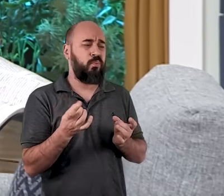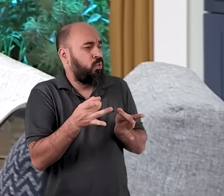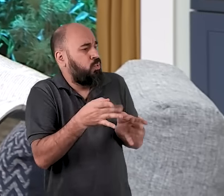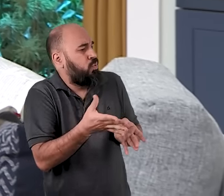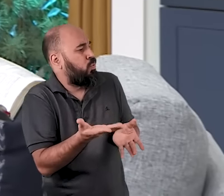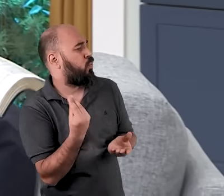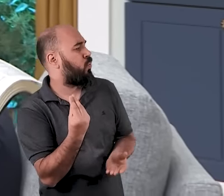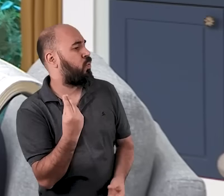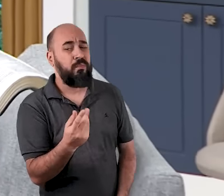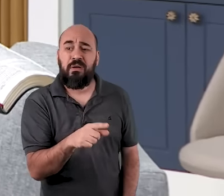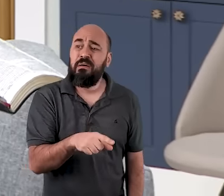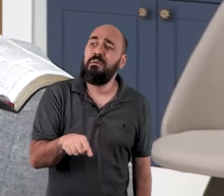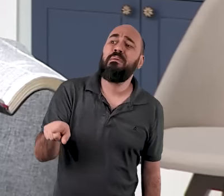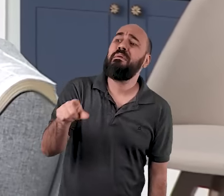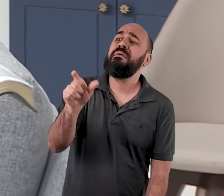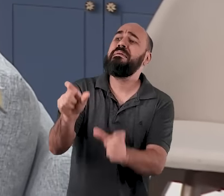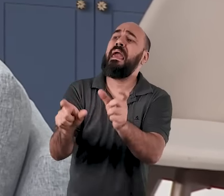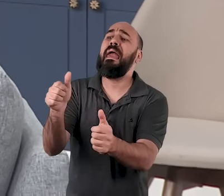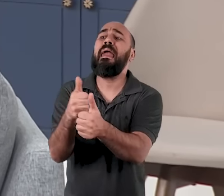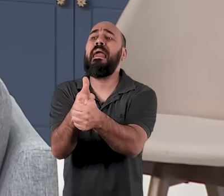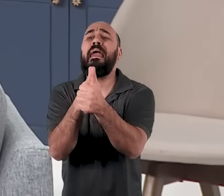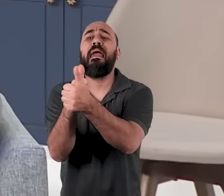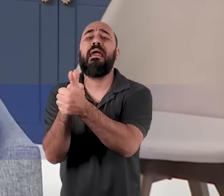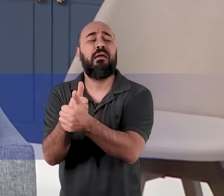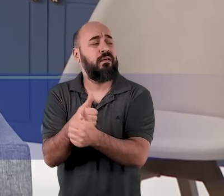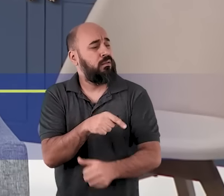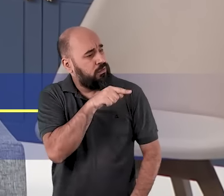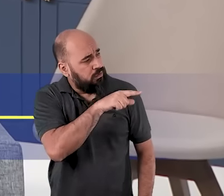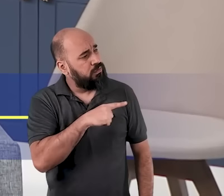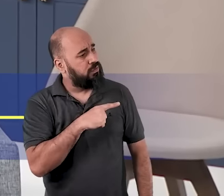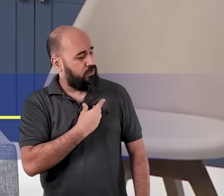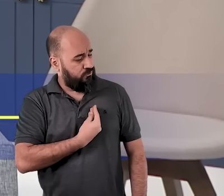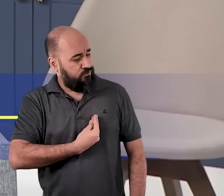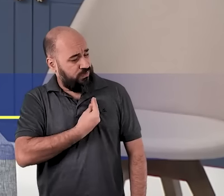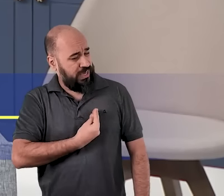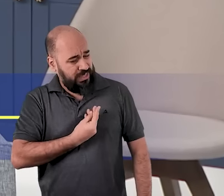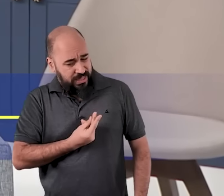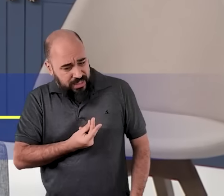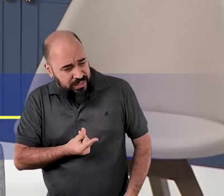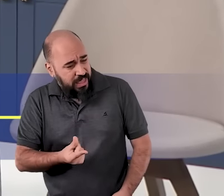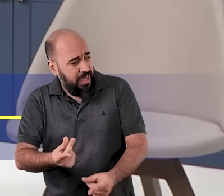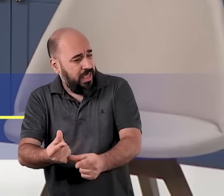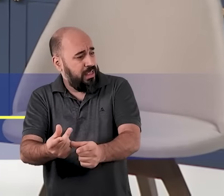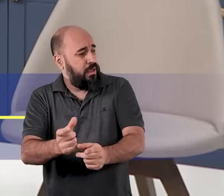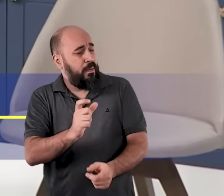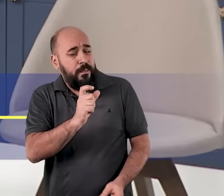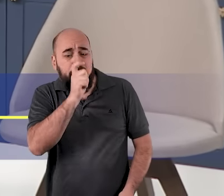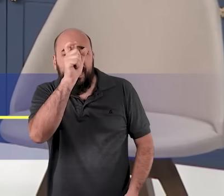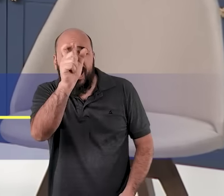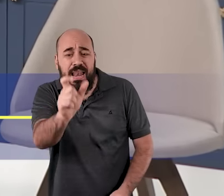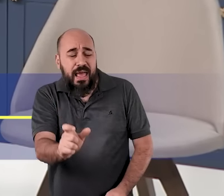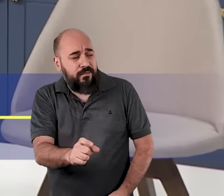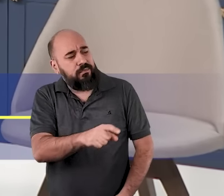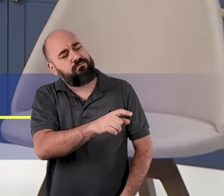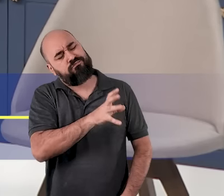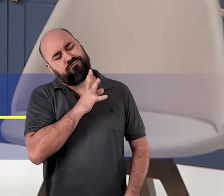vida eterna e nós temos conhecido e crido que tu és o Santo de Deus. Que declaração